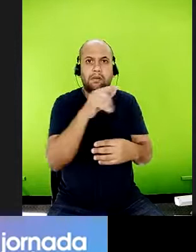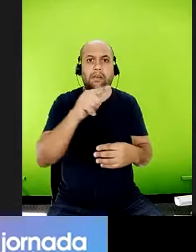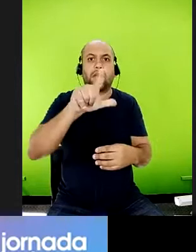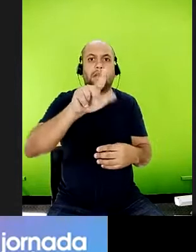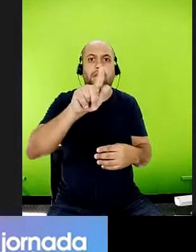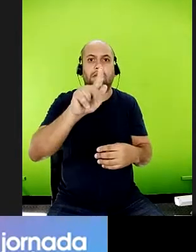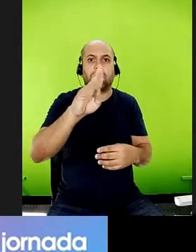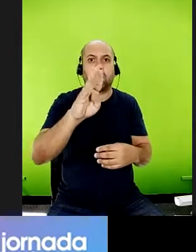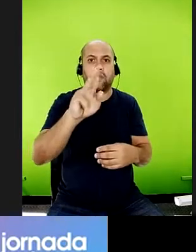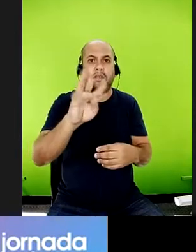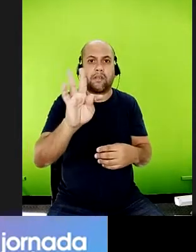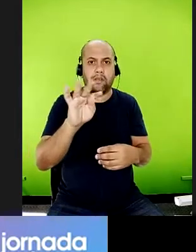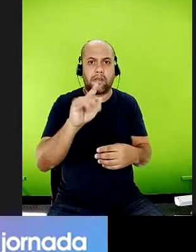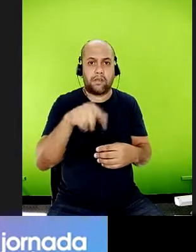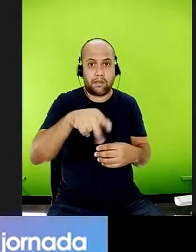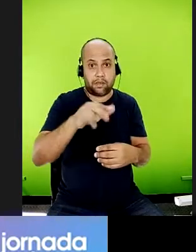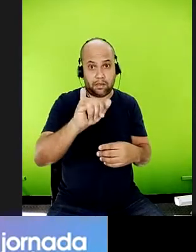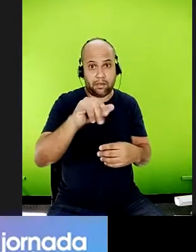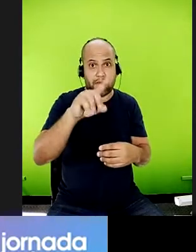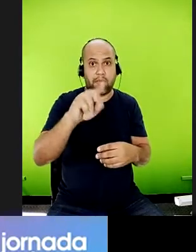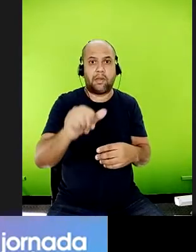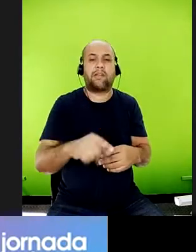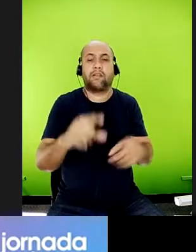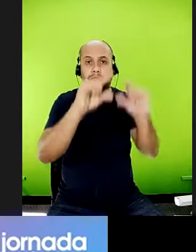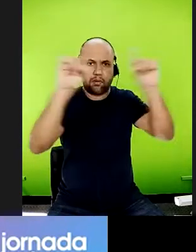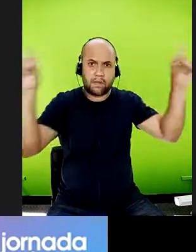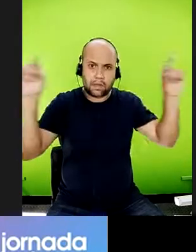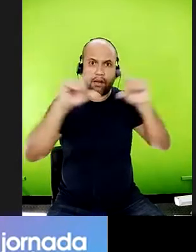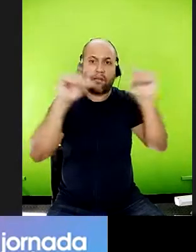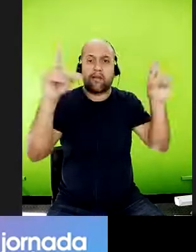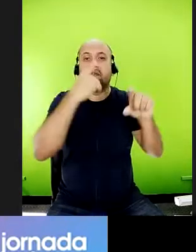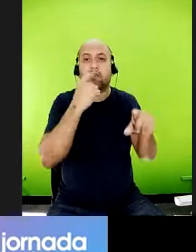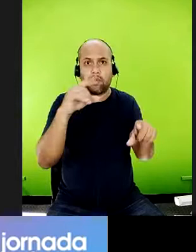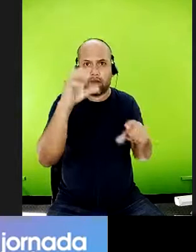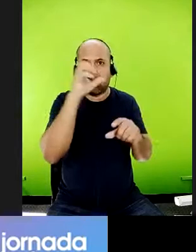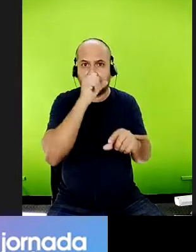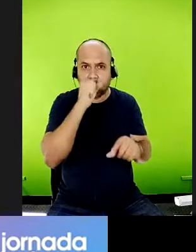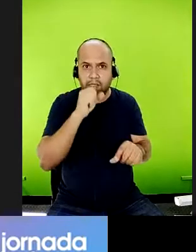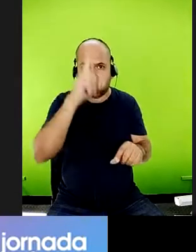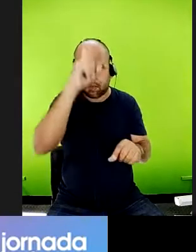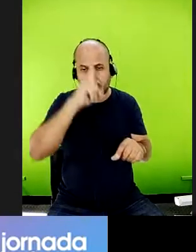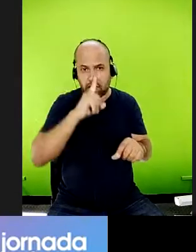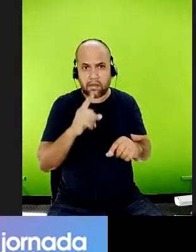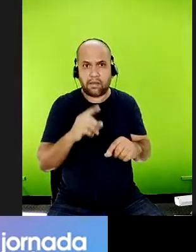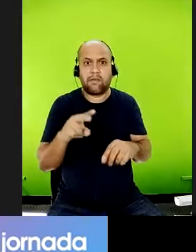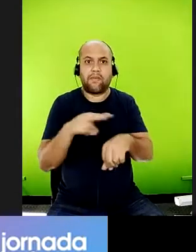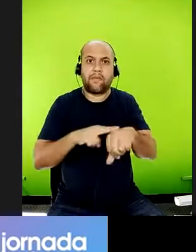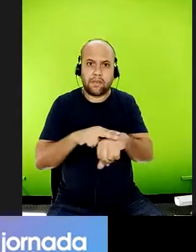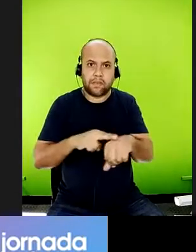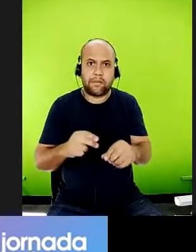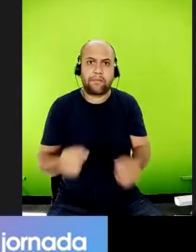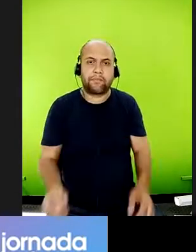mais do arco-íris começa com uma faixa vermelha laranja amarelo verde azul e roxo eu vou dividir com vocês a uma